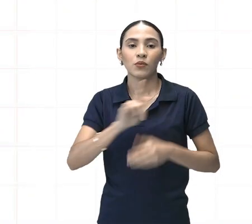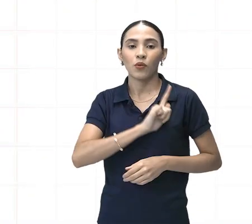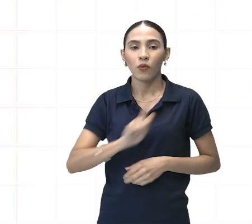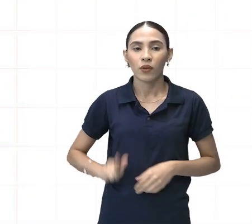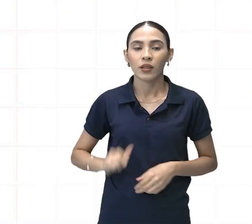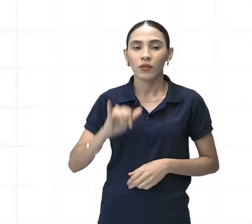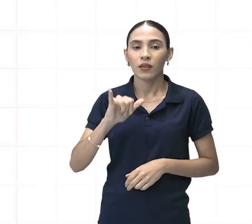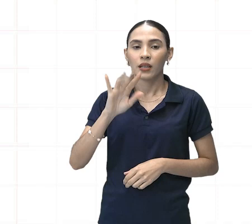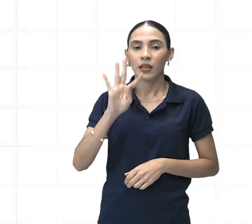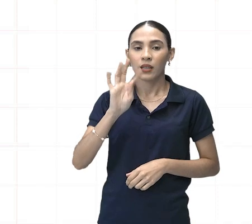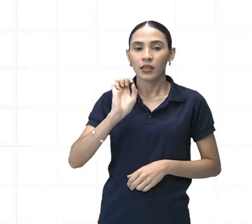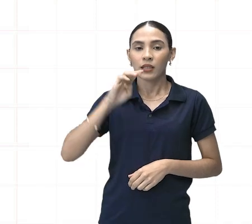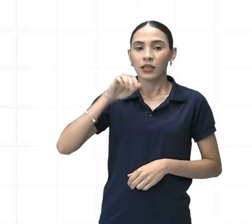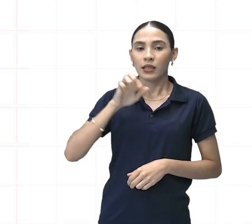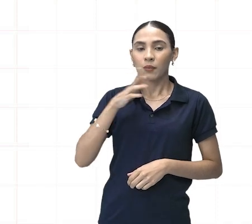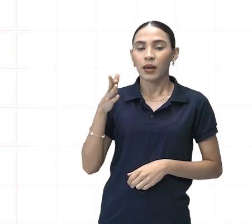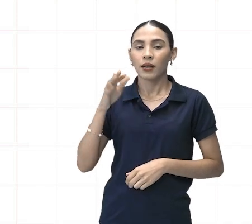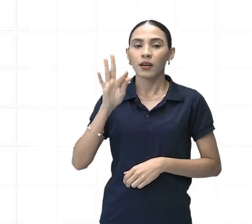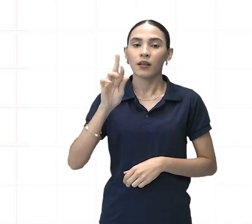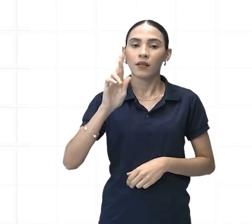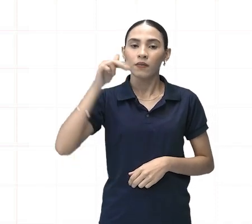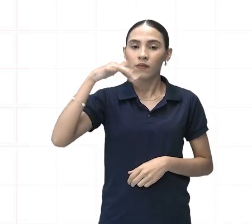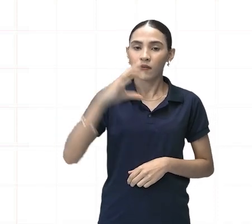governo de Itamar Franco, que vai de